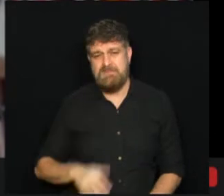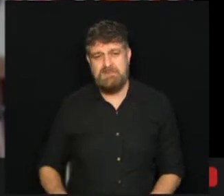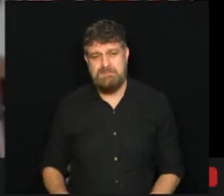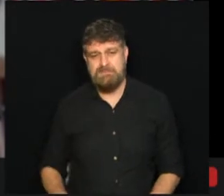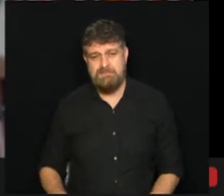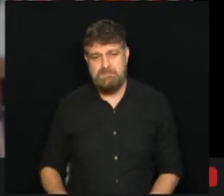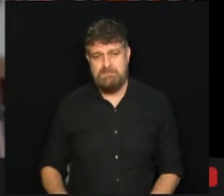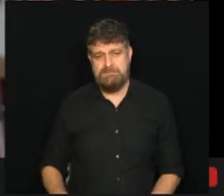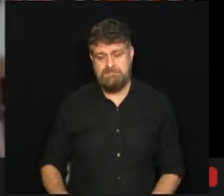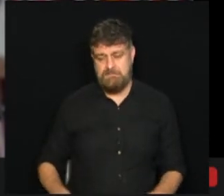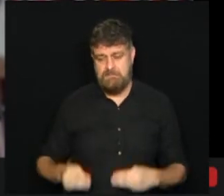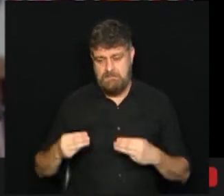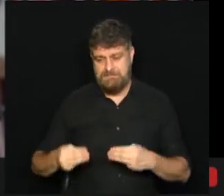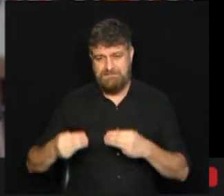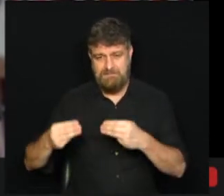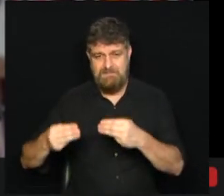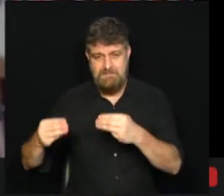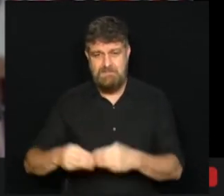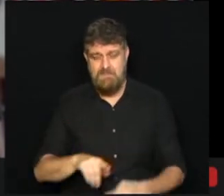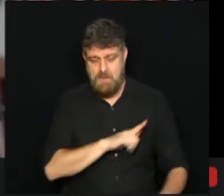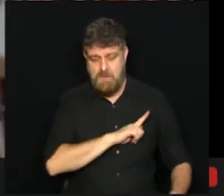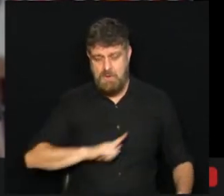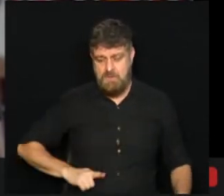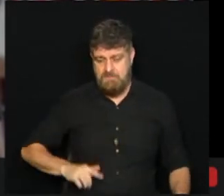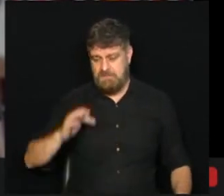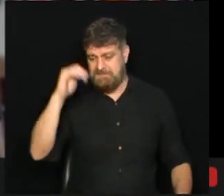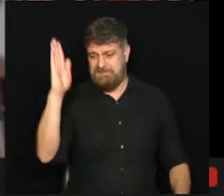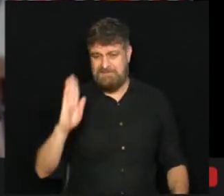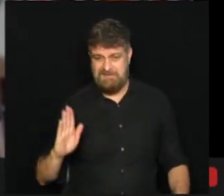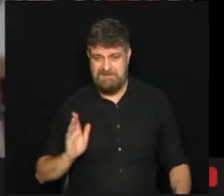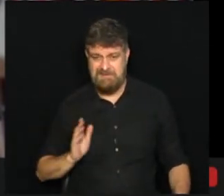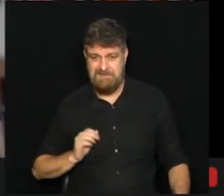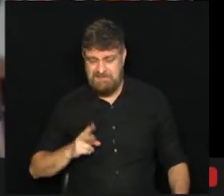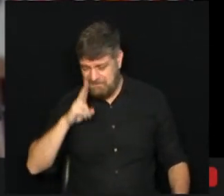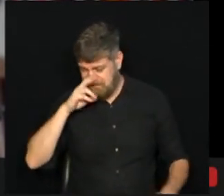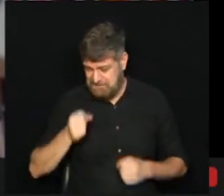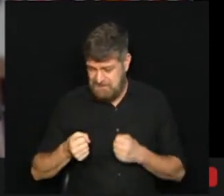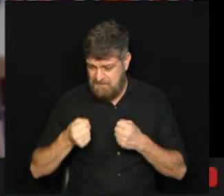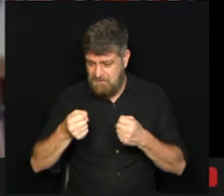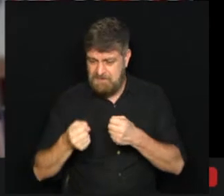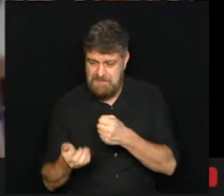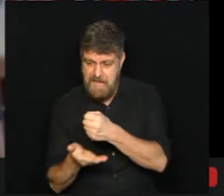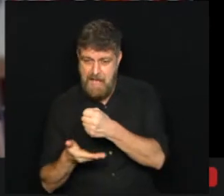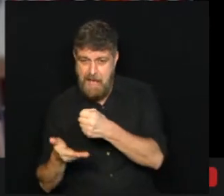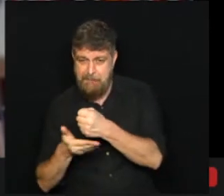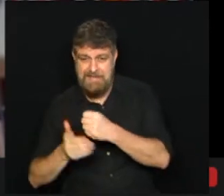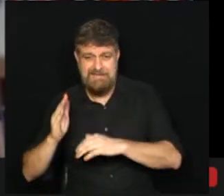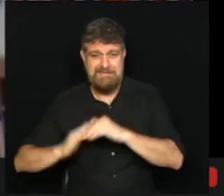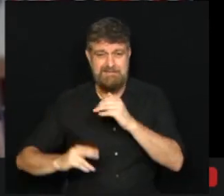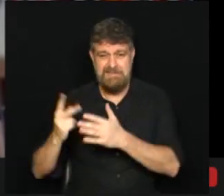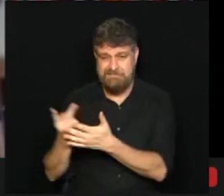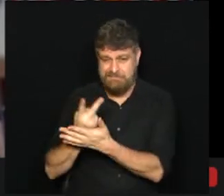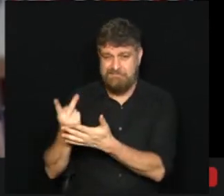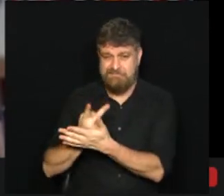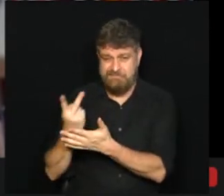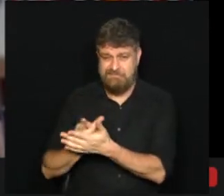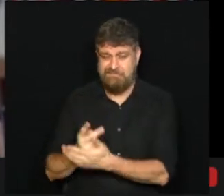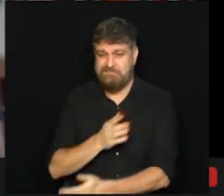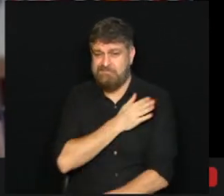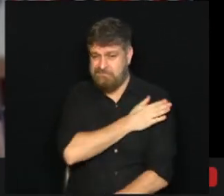dos ministérios do governo federal que tem legitimado e dado resguardo para esse tipo de ação. Então, acho que é importante que a